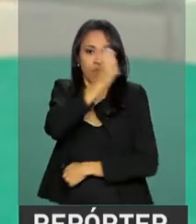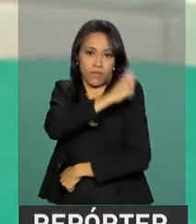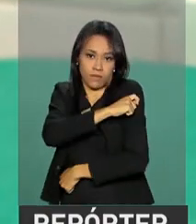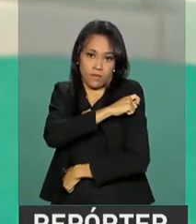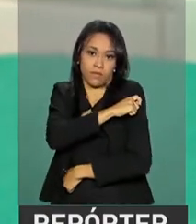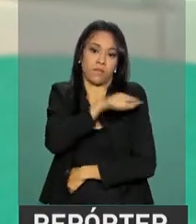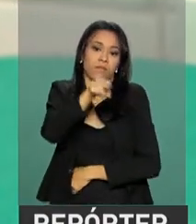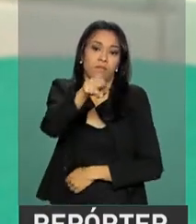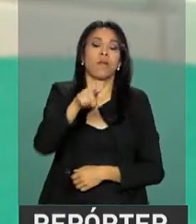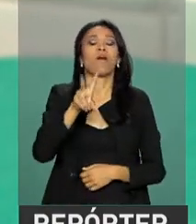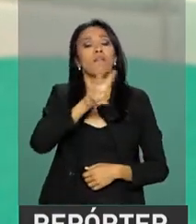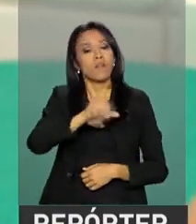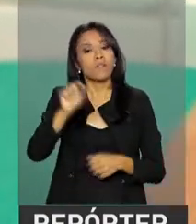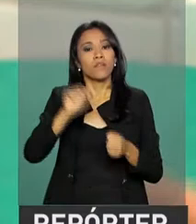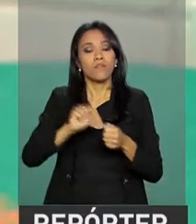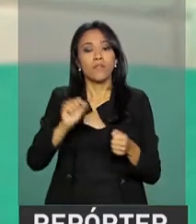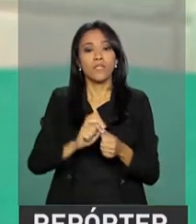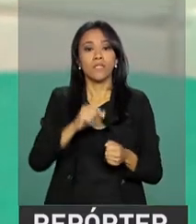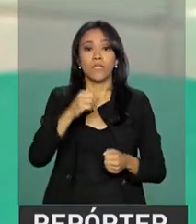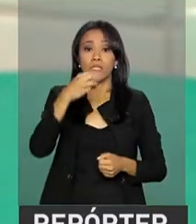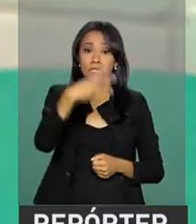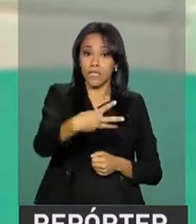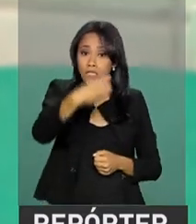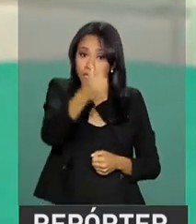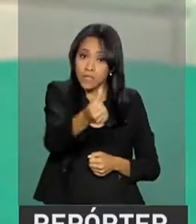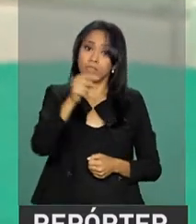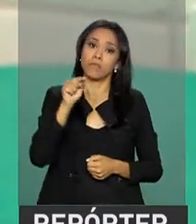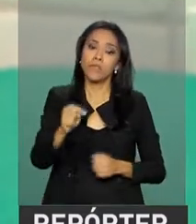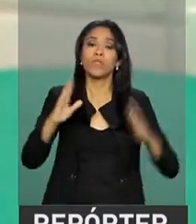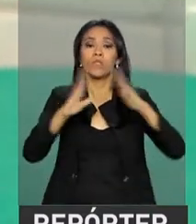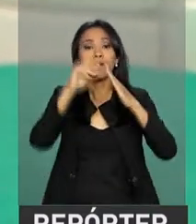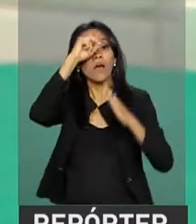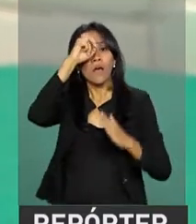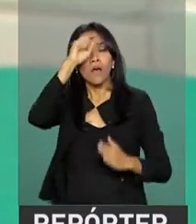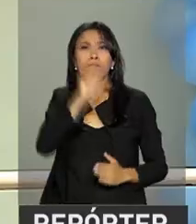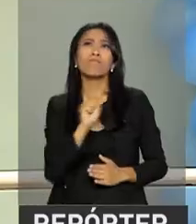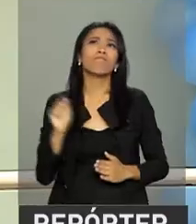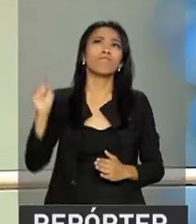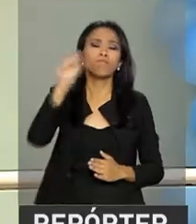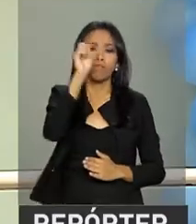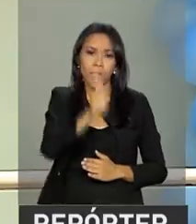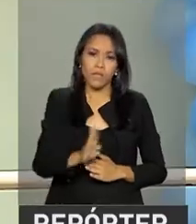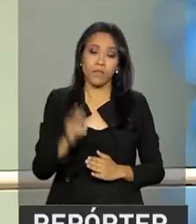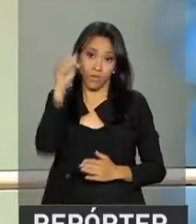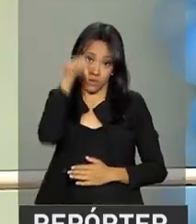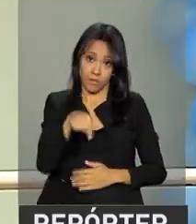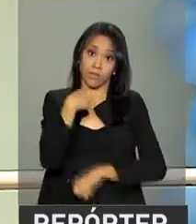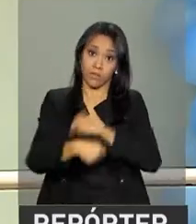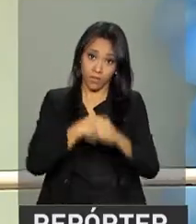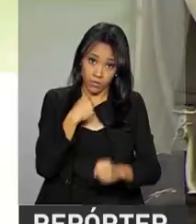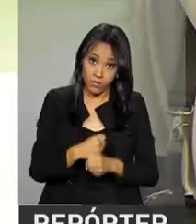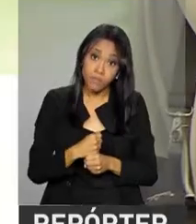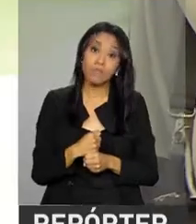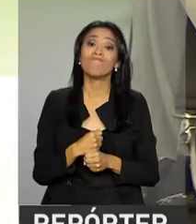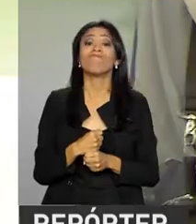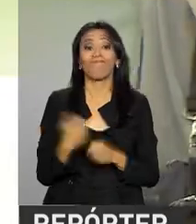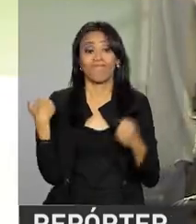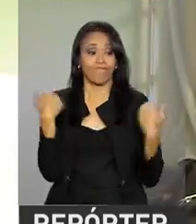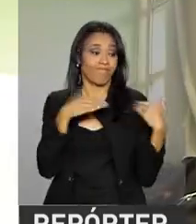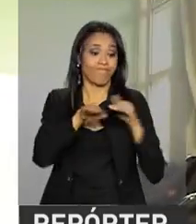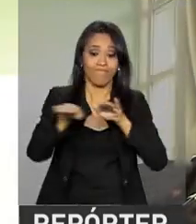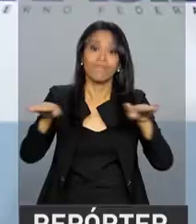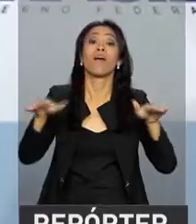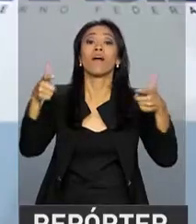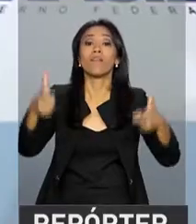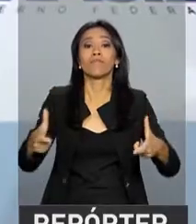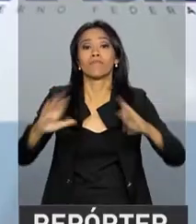imunização será feita em 36 mil postos de saúde de todo o país e neste ano a campanha é também vai ocorrer nas